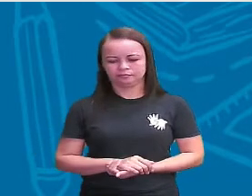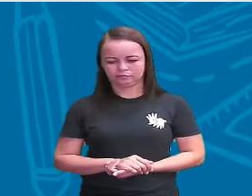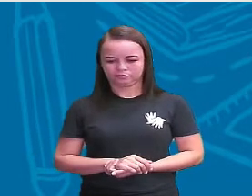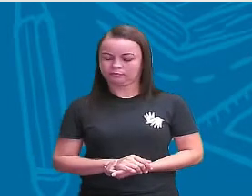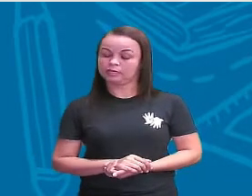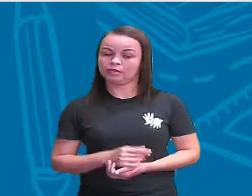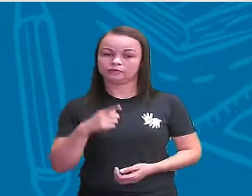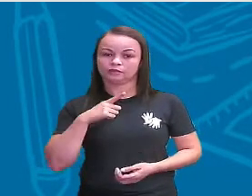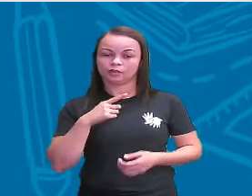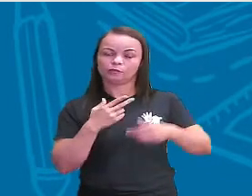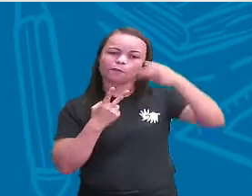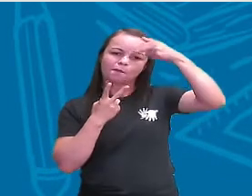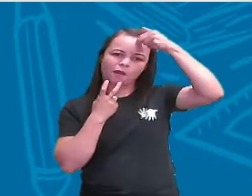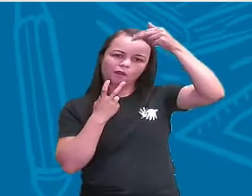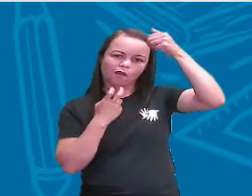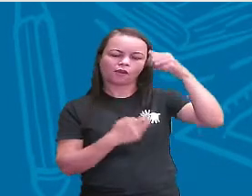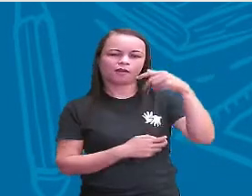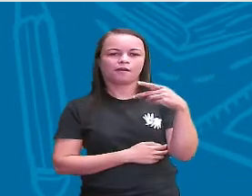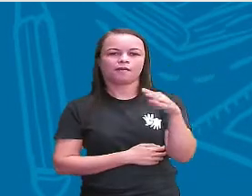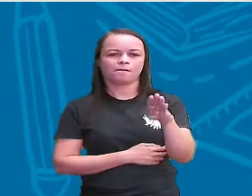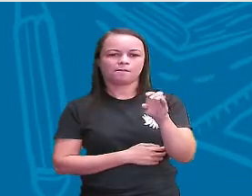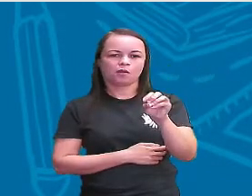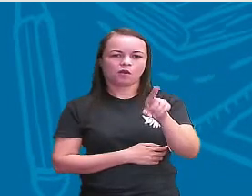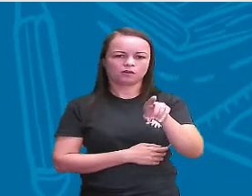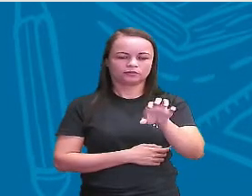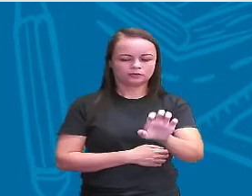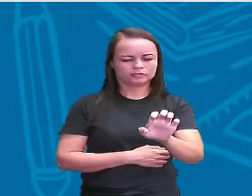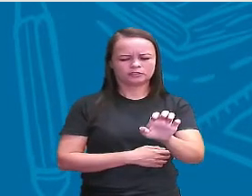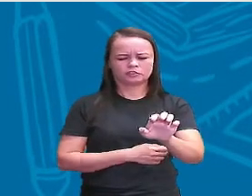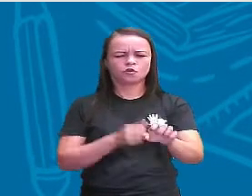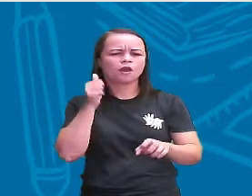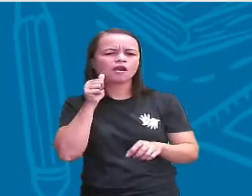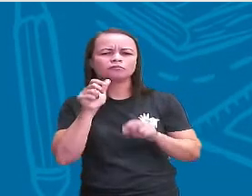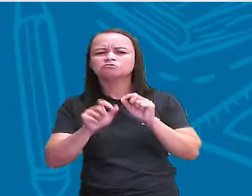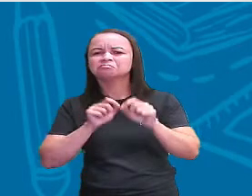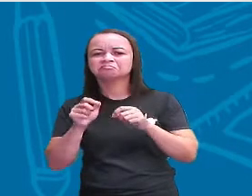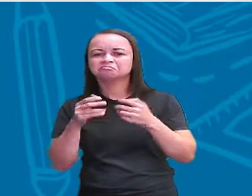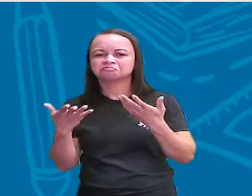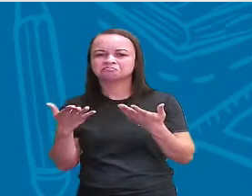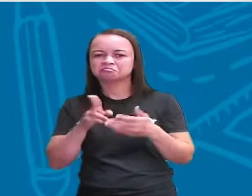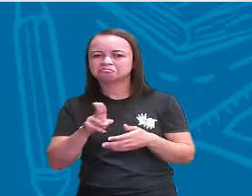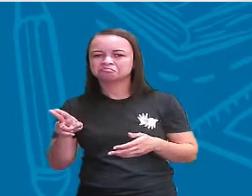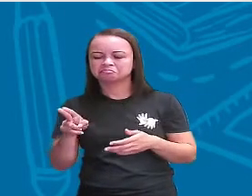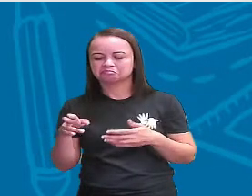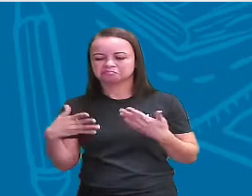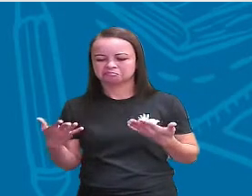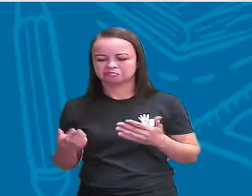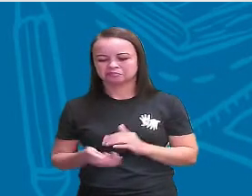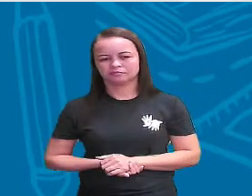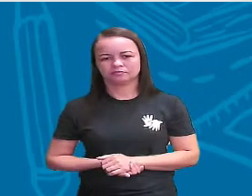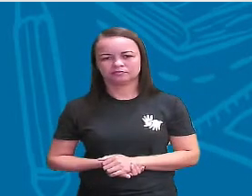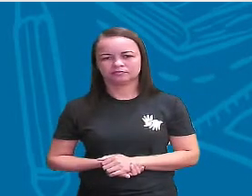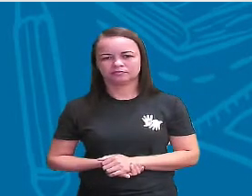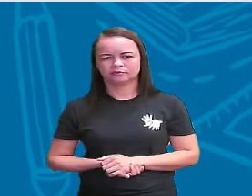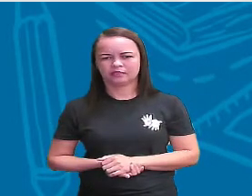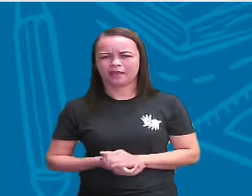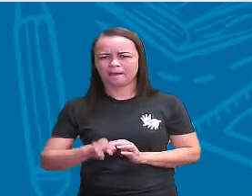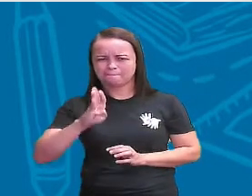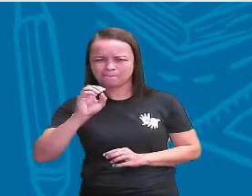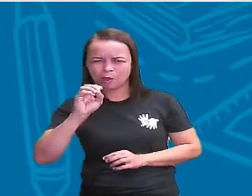tenho aqui, ó, o bode. Qual é o feminino de bode, gente? É o quê? É a